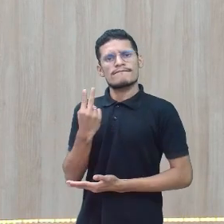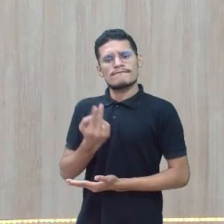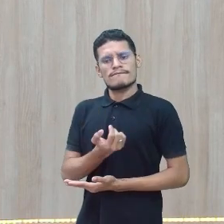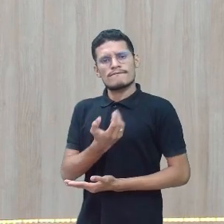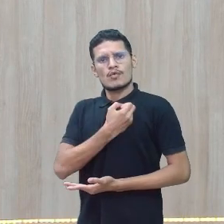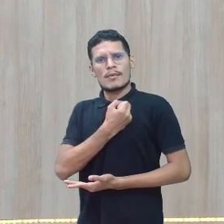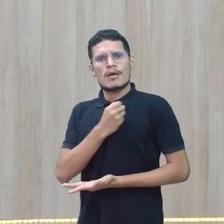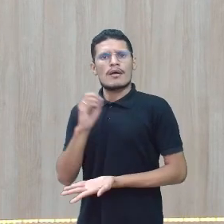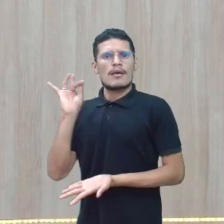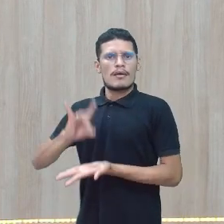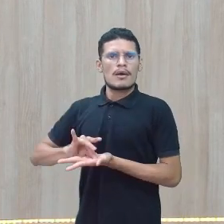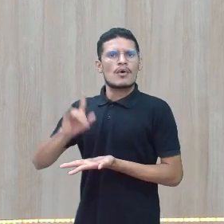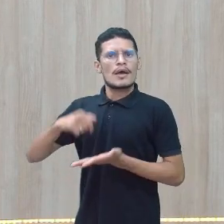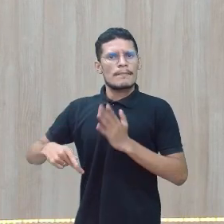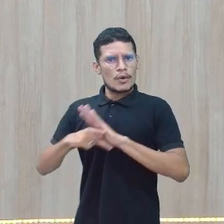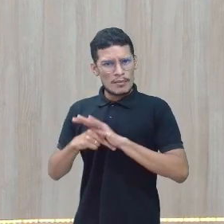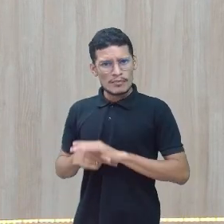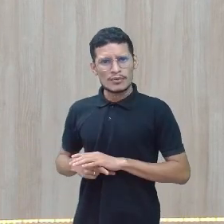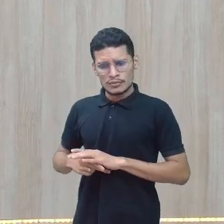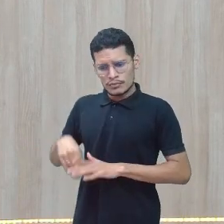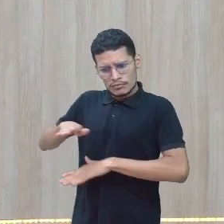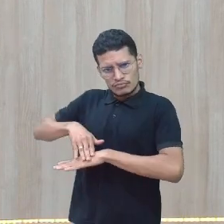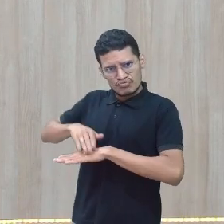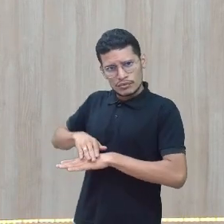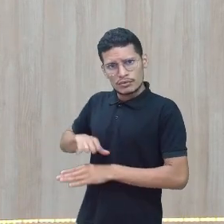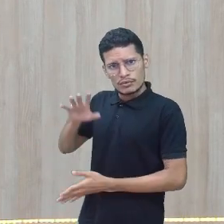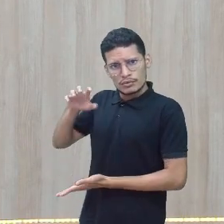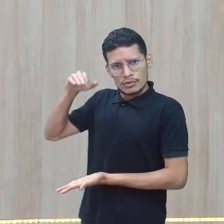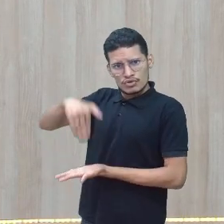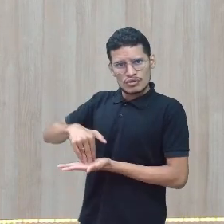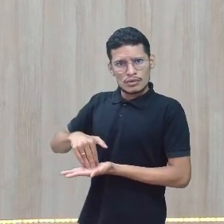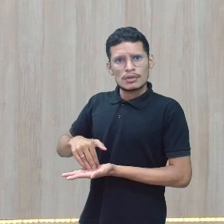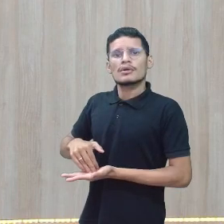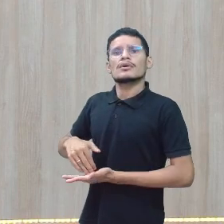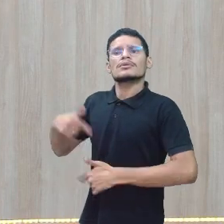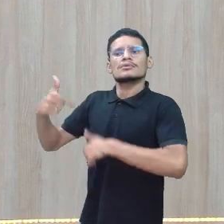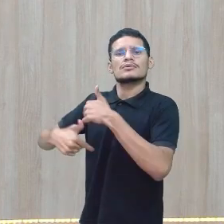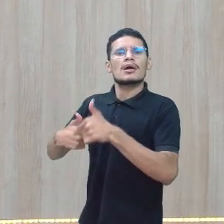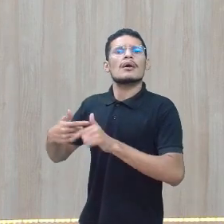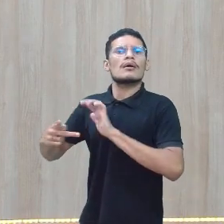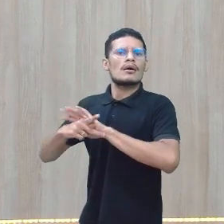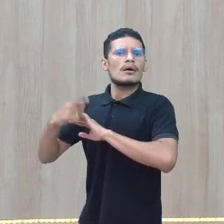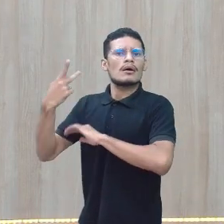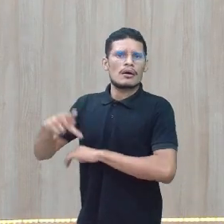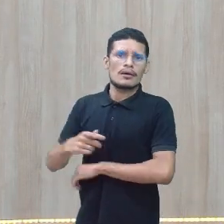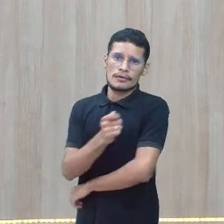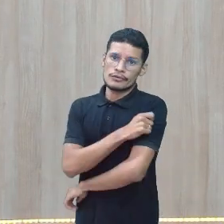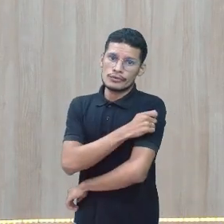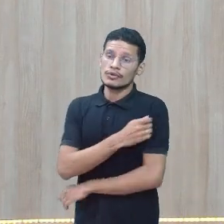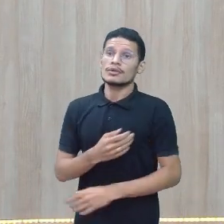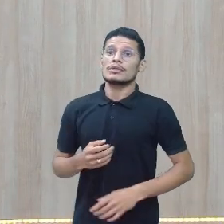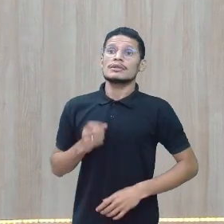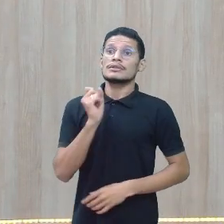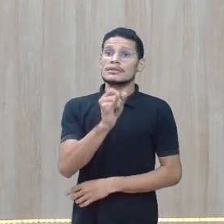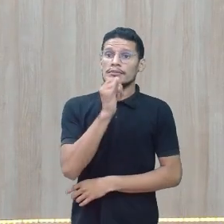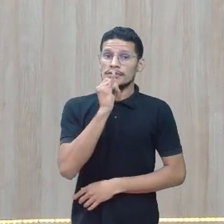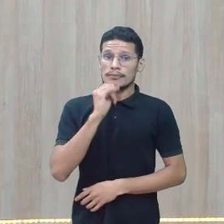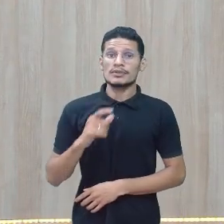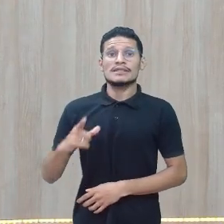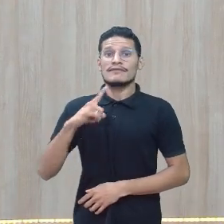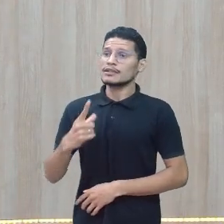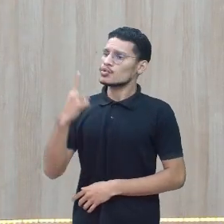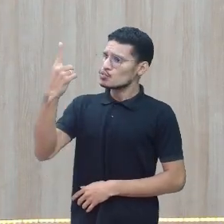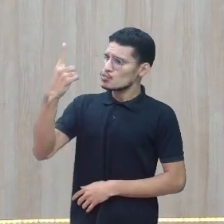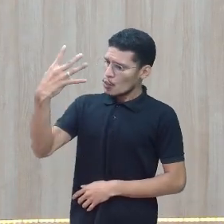isso reflete, de fato, aquela situação, aquele rendimento daquele aluno? Já imaginou se a gente tivesse 1, 4 e